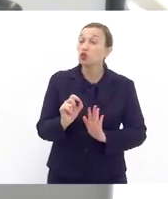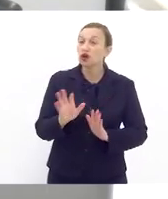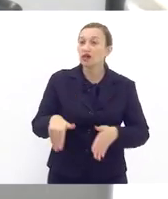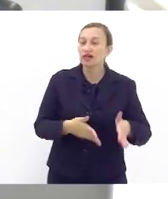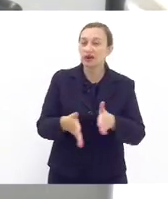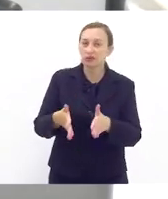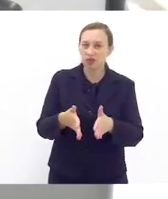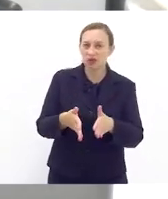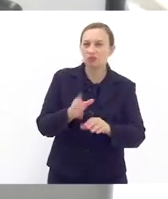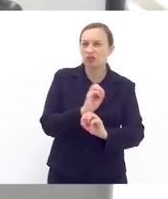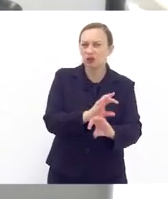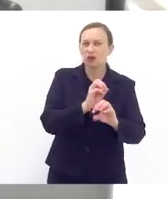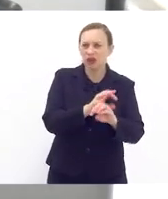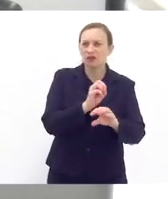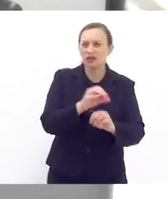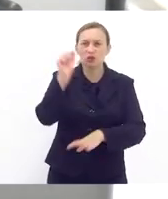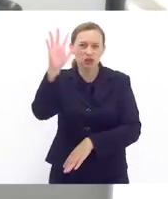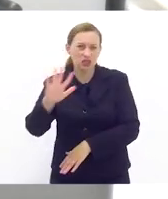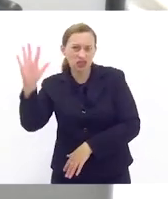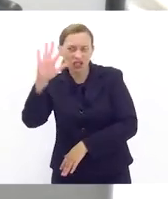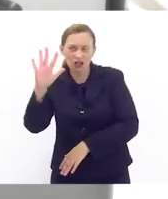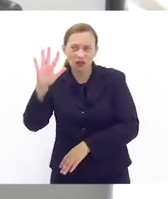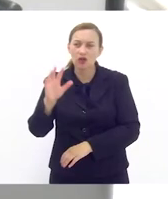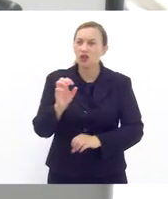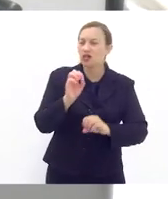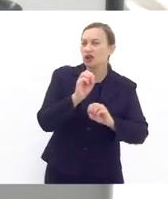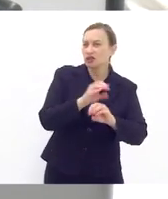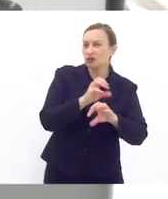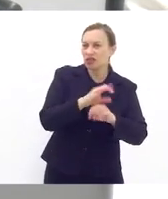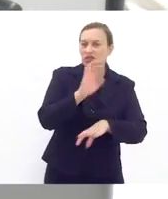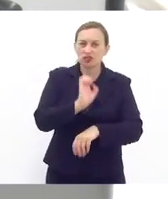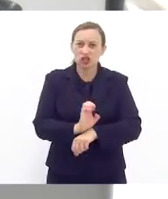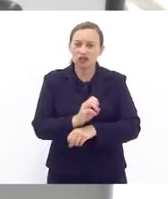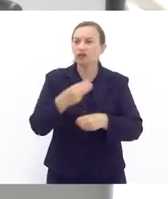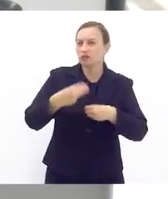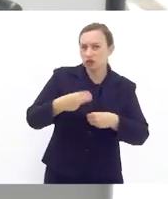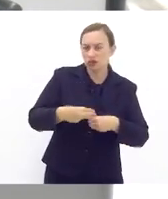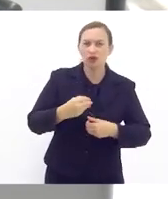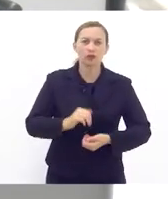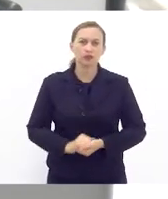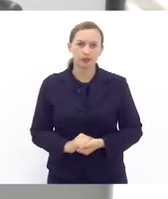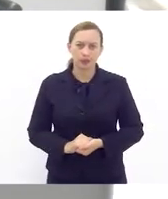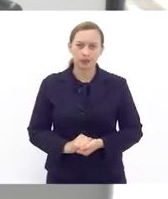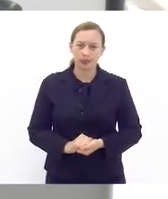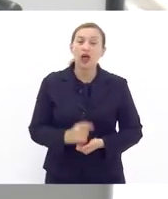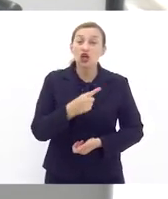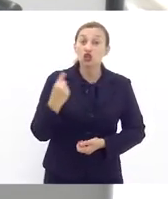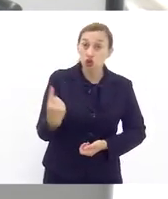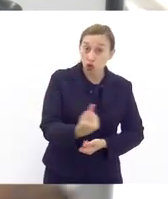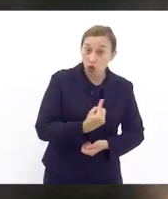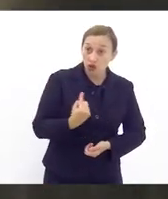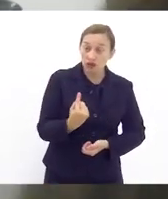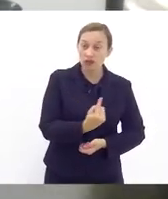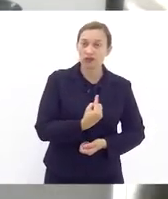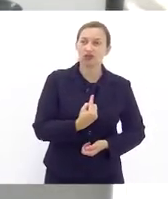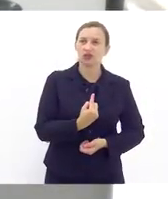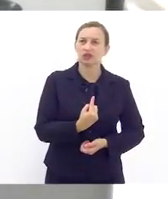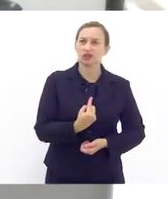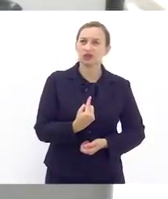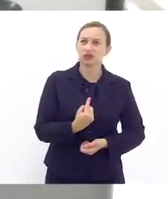para a educação para Educação Nacional para educação estadual para Educação Municipal e nós